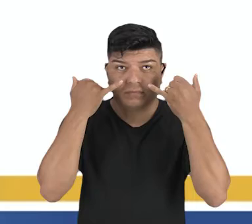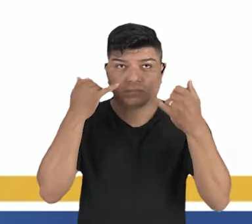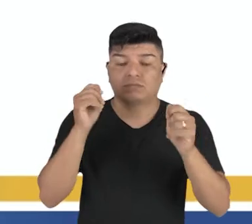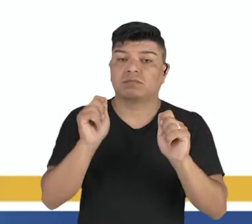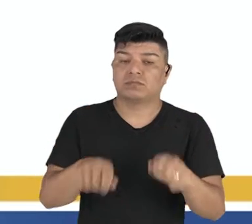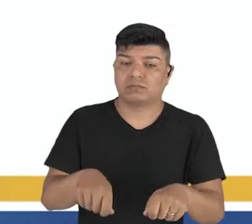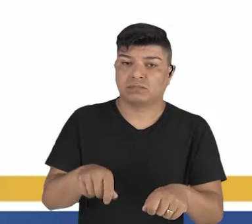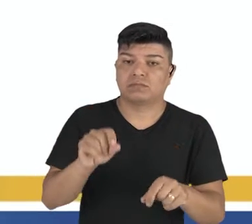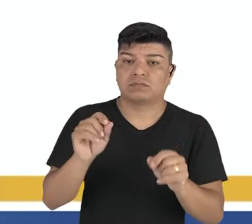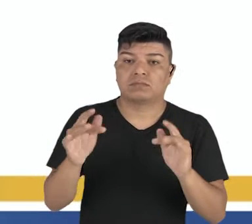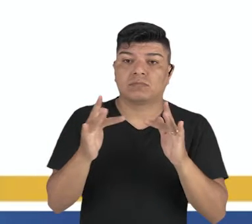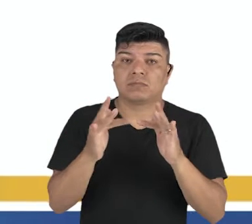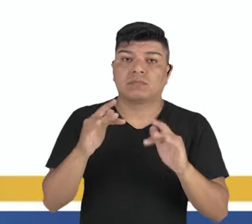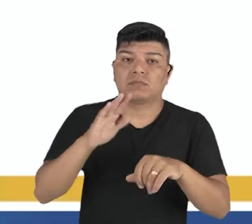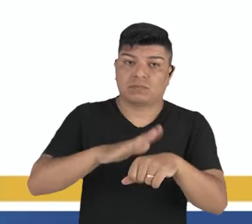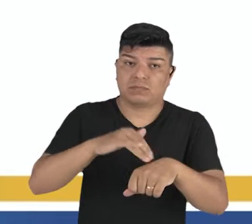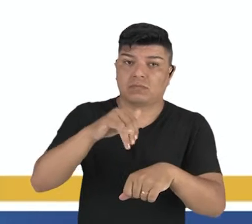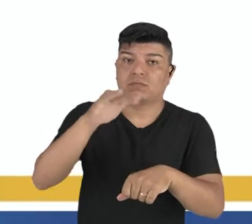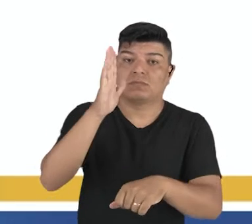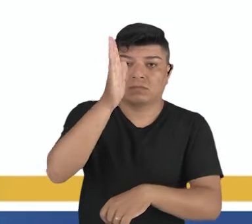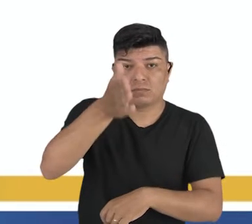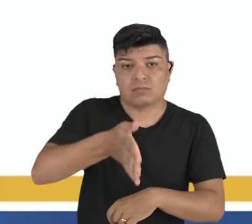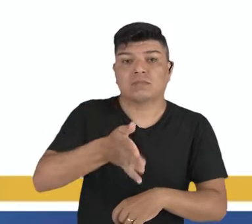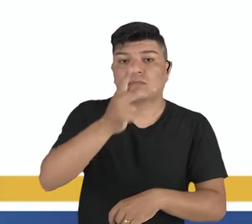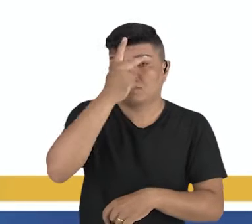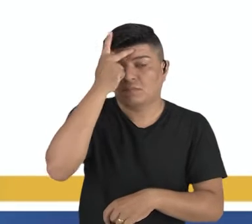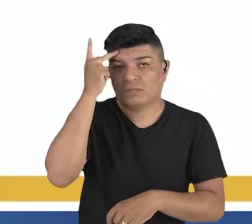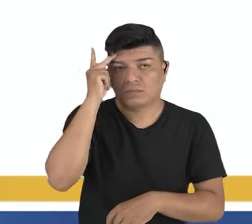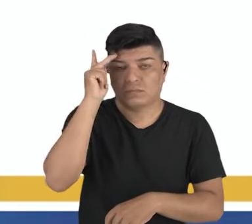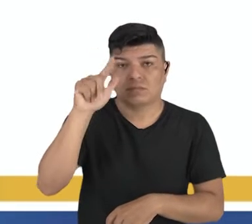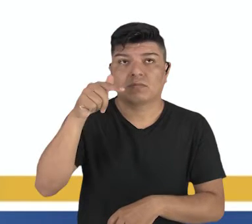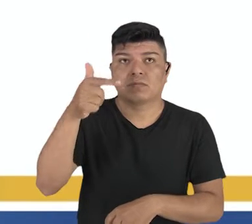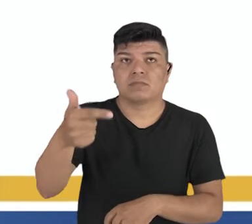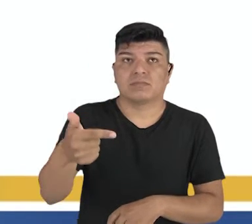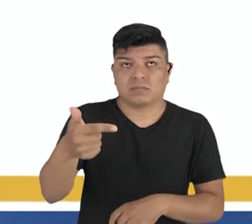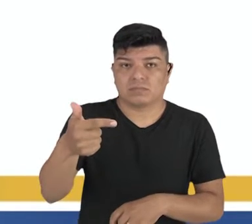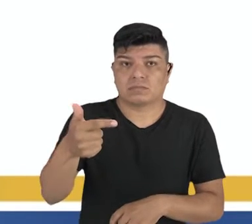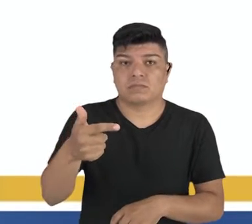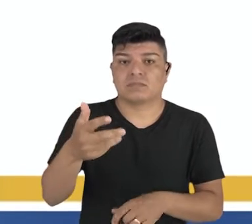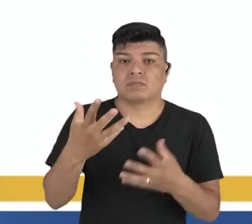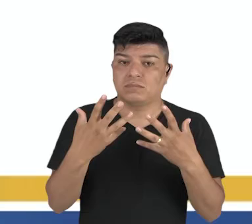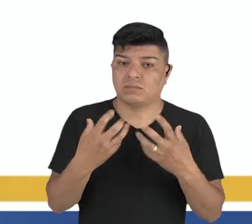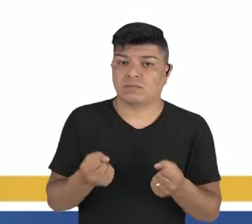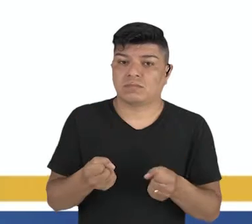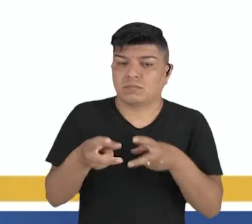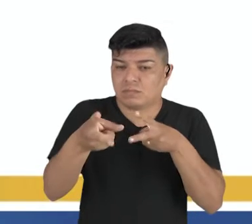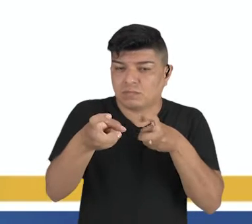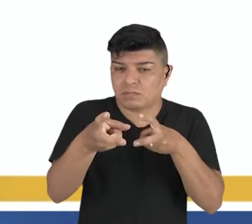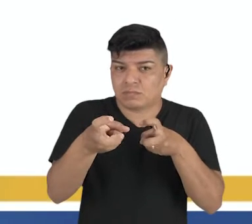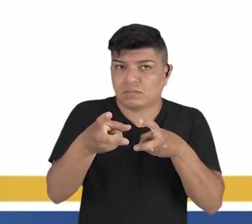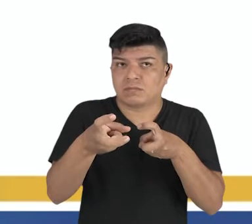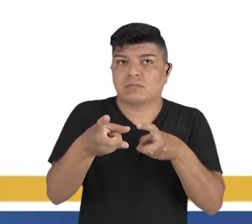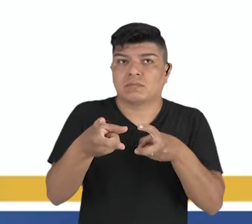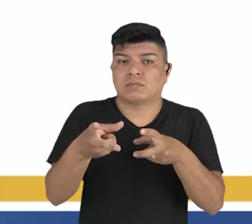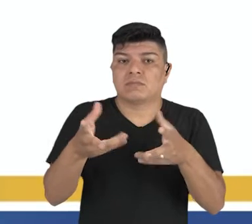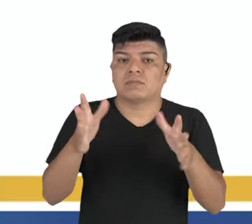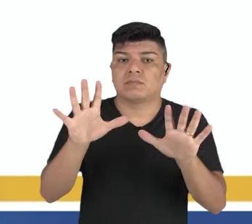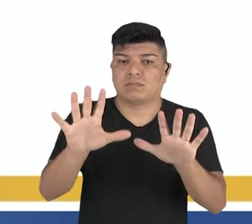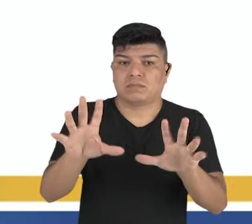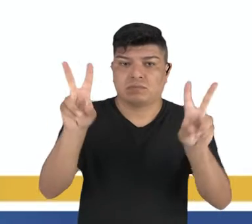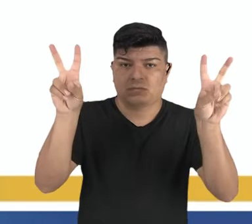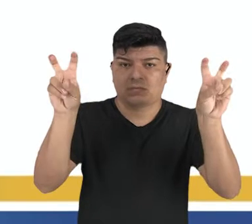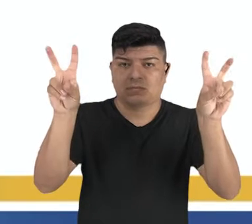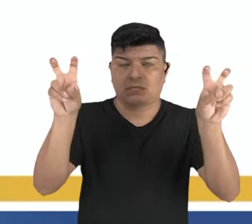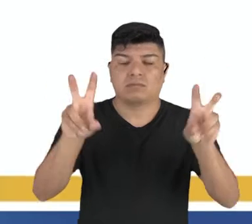pode estabelecer um contato mais direto com sua fonte, de maneira a recolher suas percepções acerca de um determinado